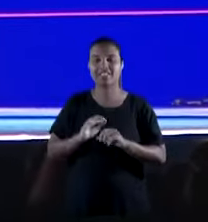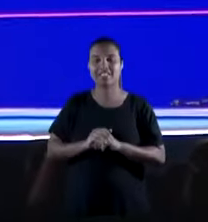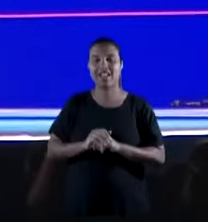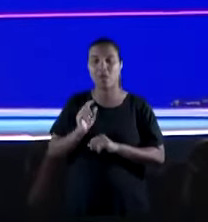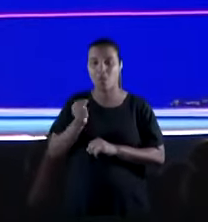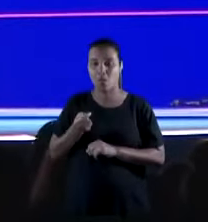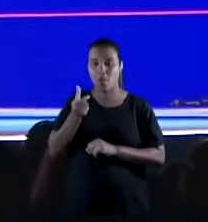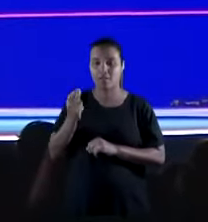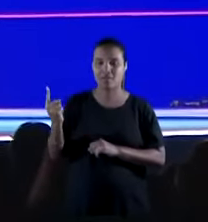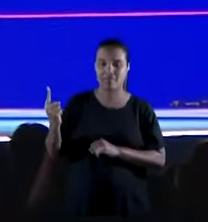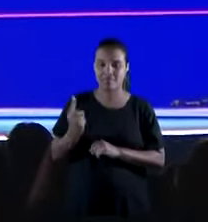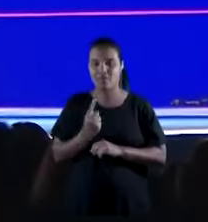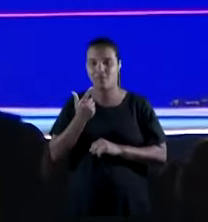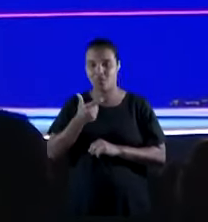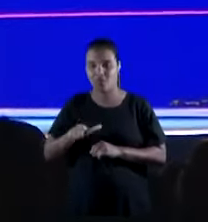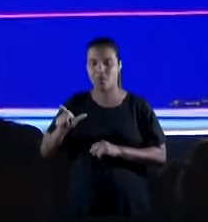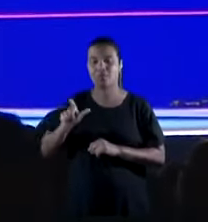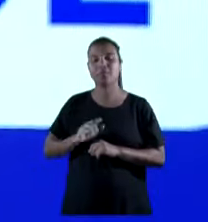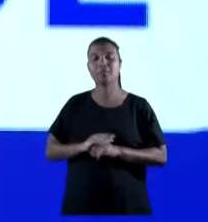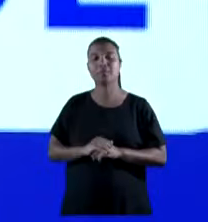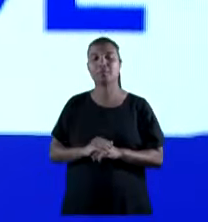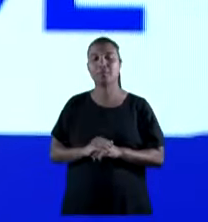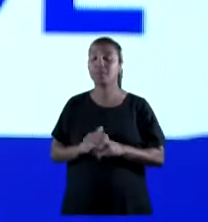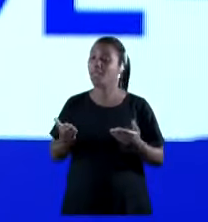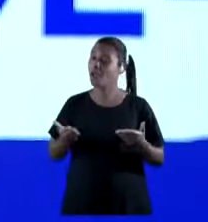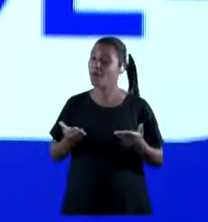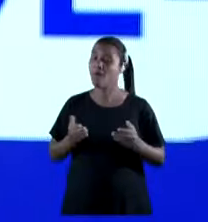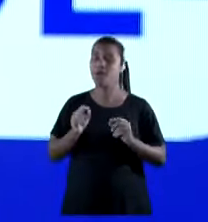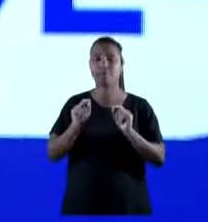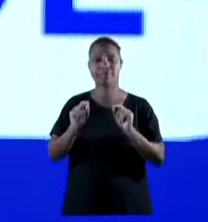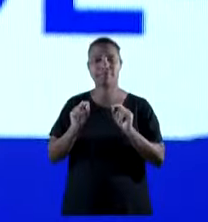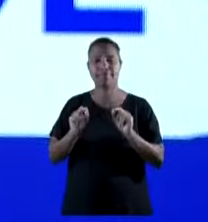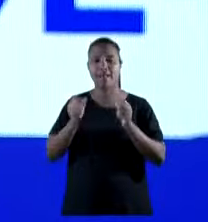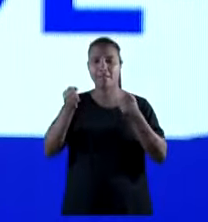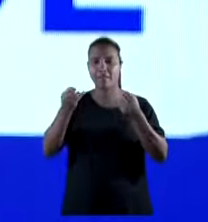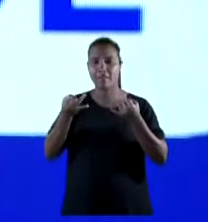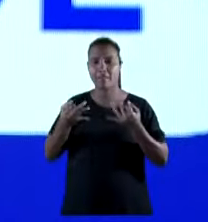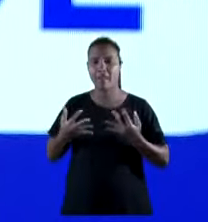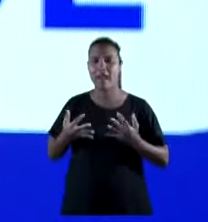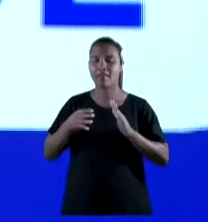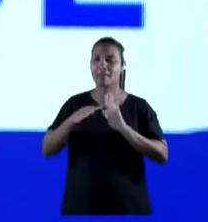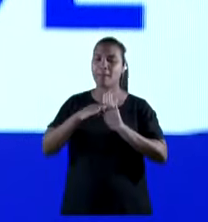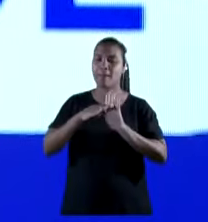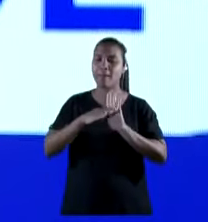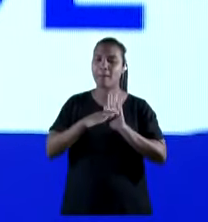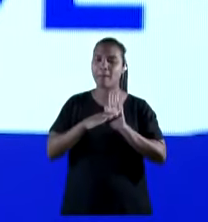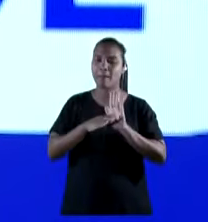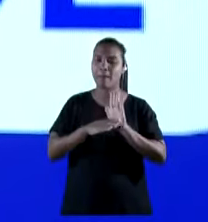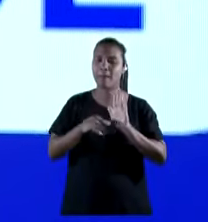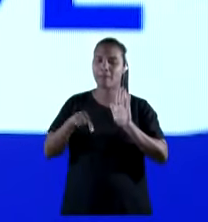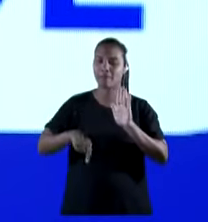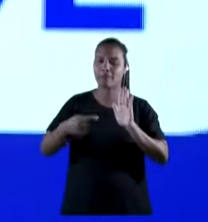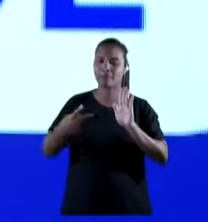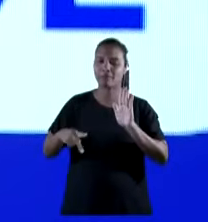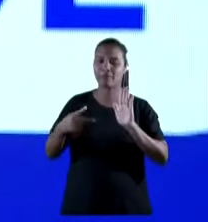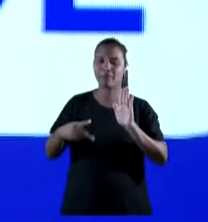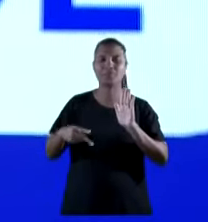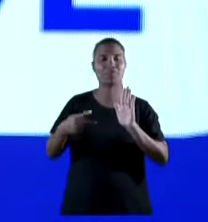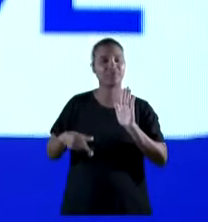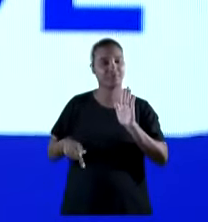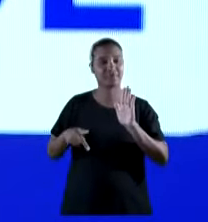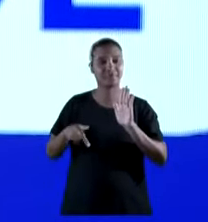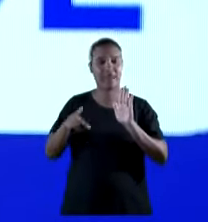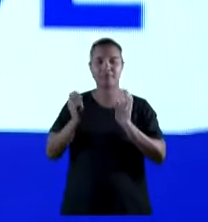a esse palco junto com a gente. Bom, nós vamos escalar a seleção do campeonato e premiar todos os